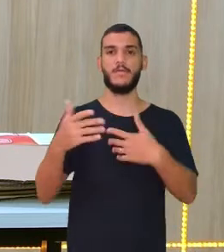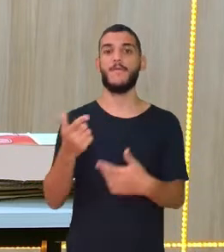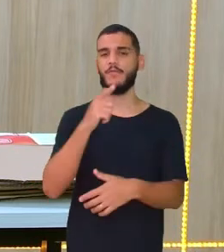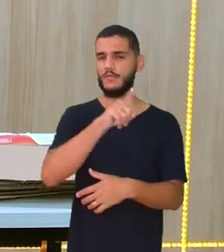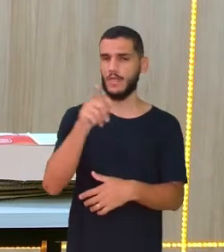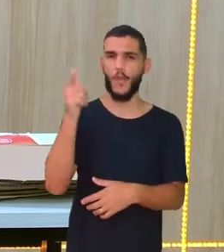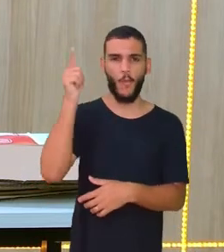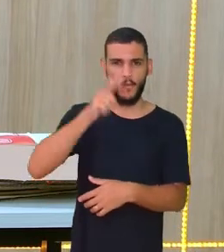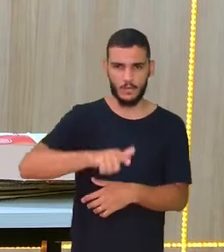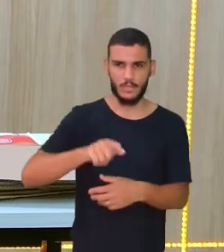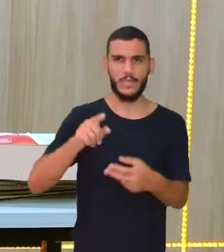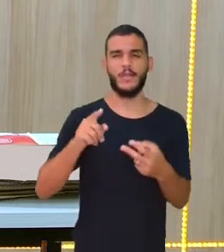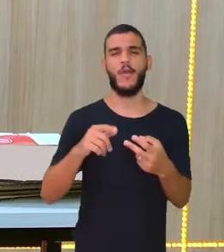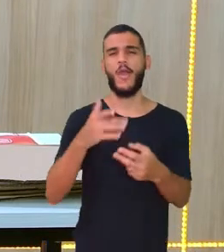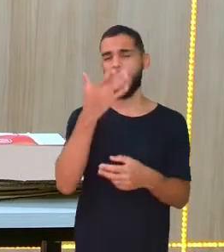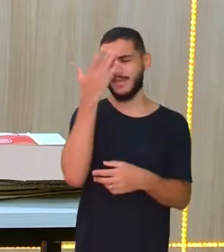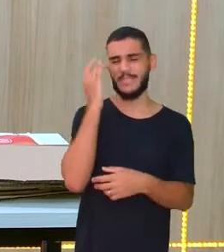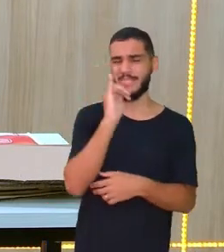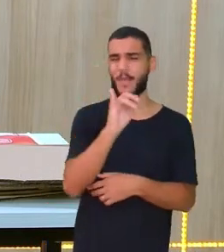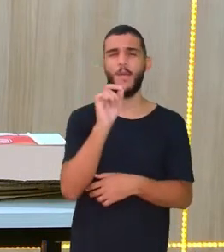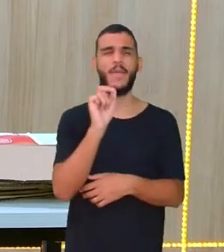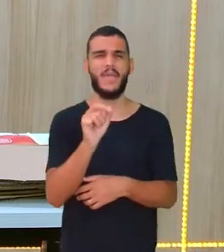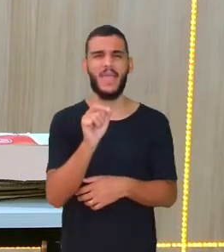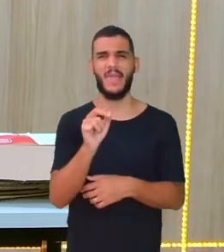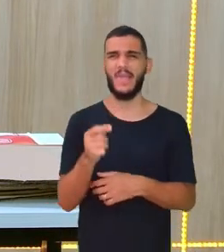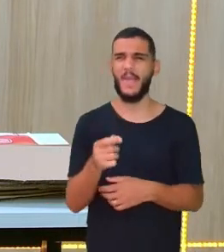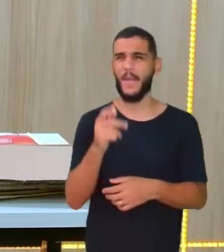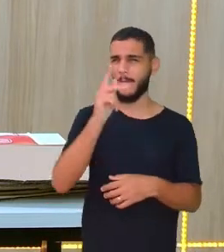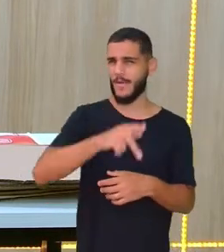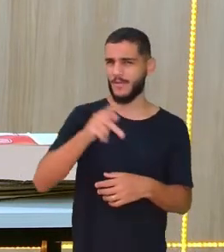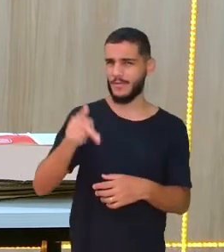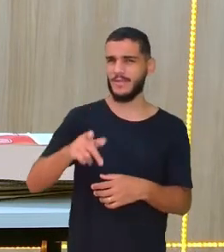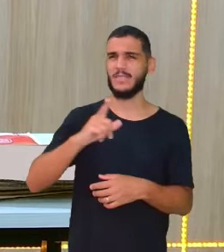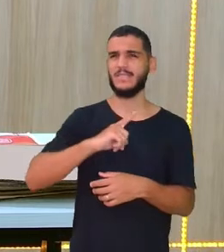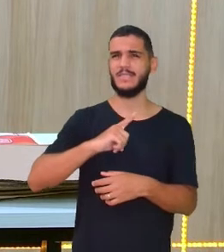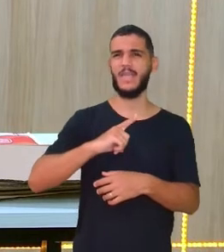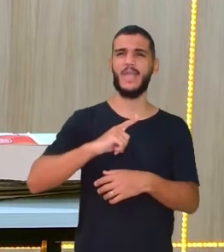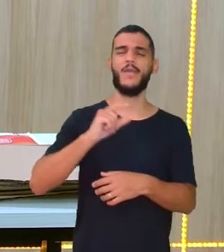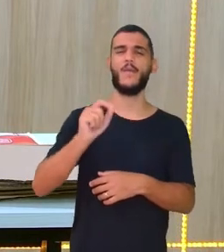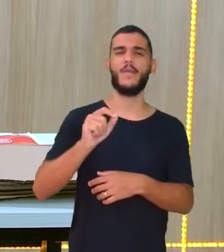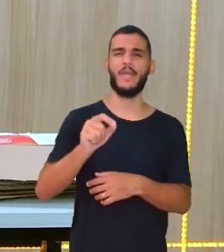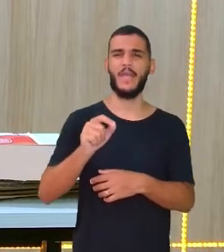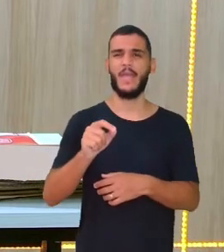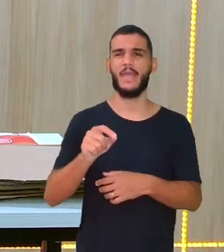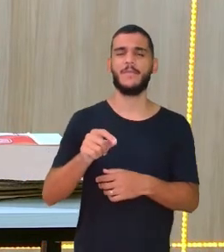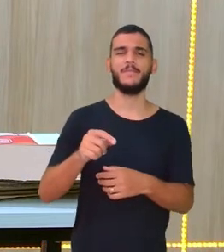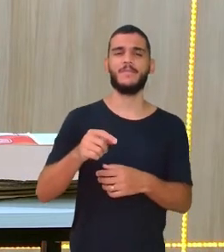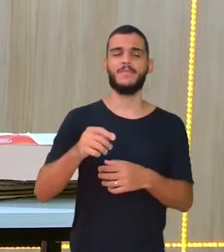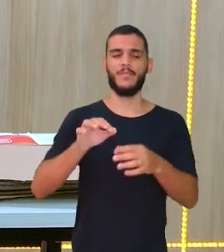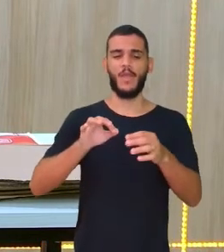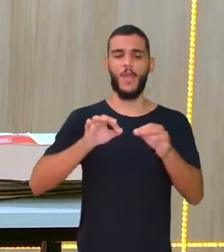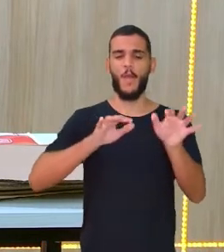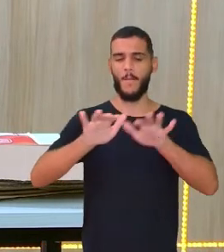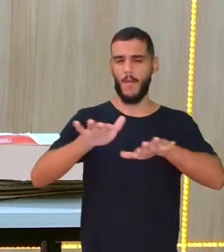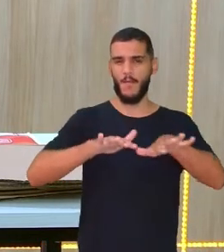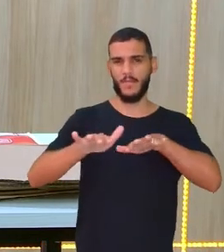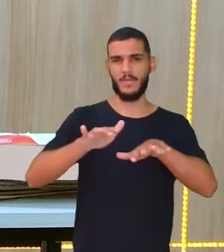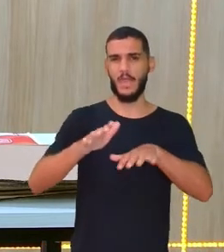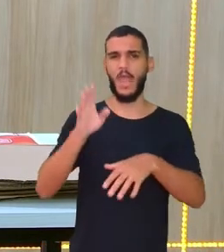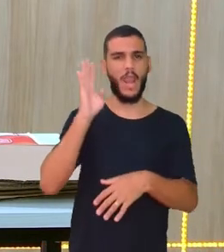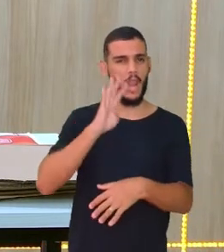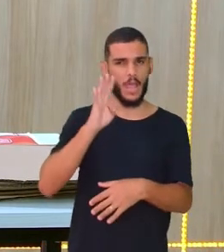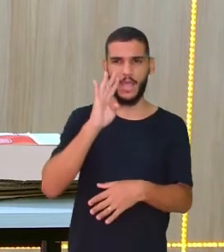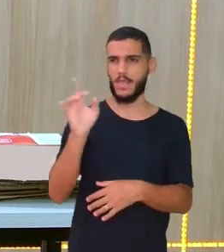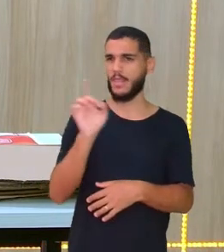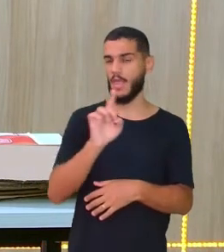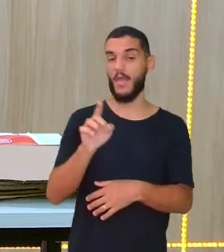acertou. Agora, alguns vão dizer assim, professora, a senhora colocou algumas posições que não são muito legais. Pois é,